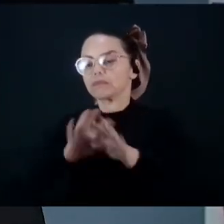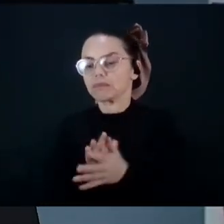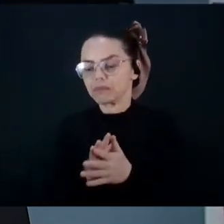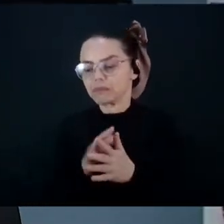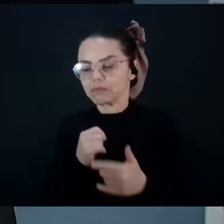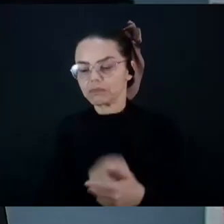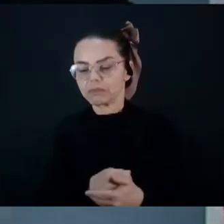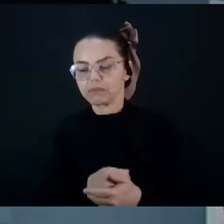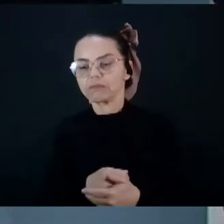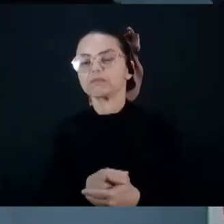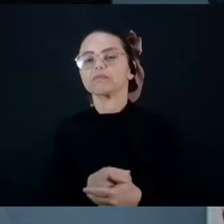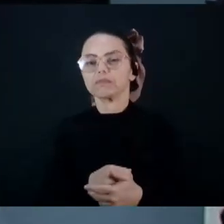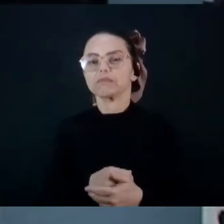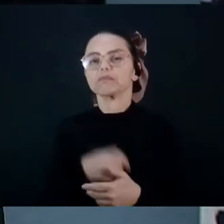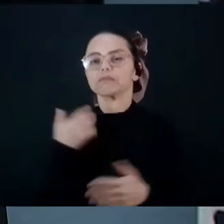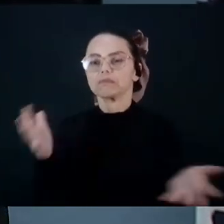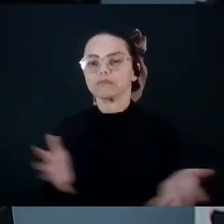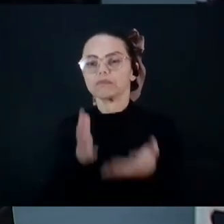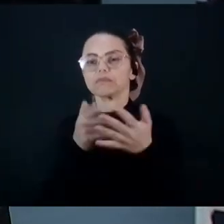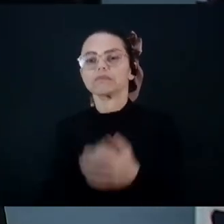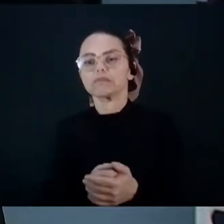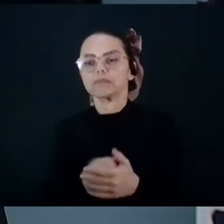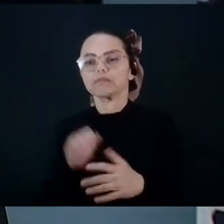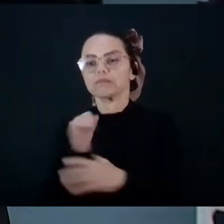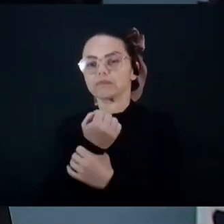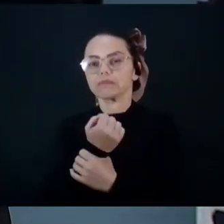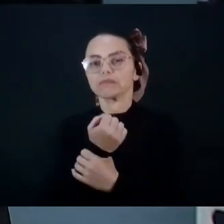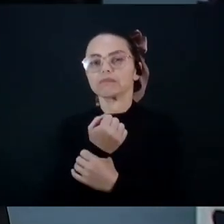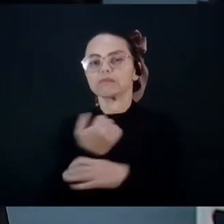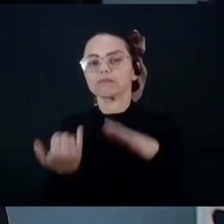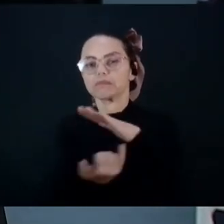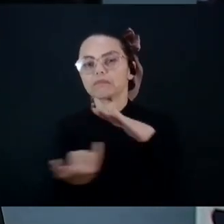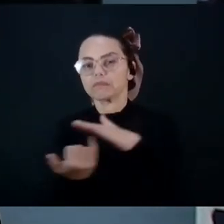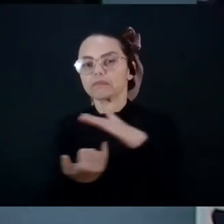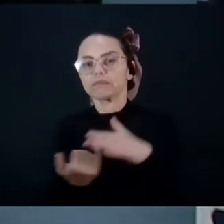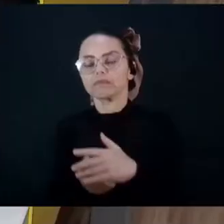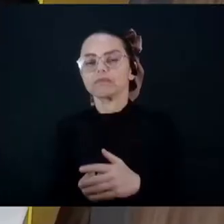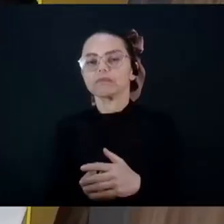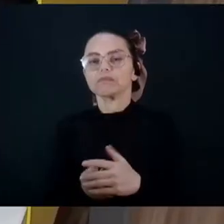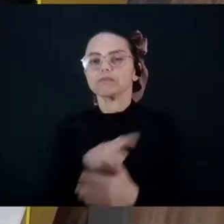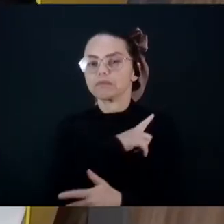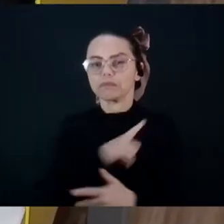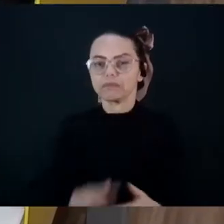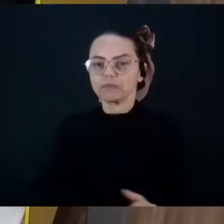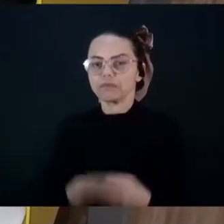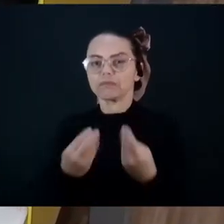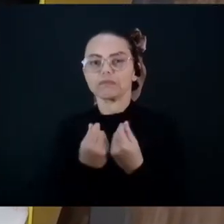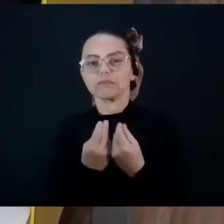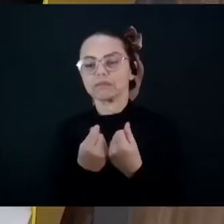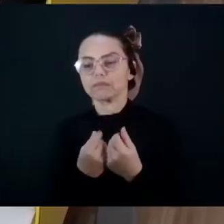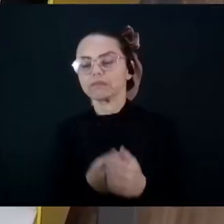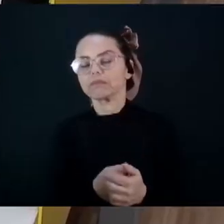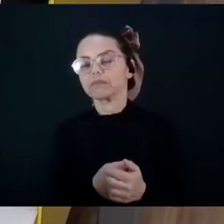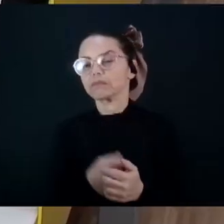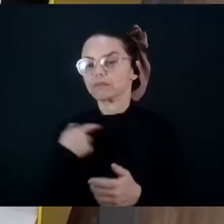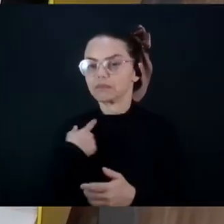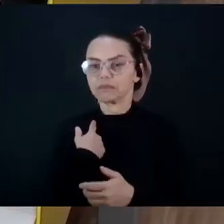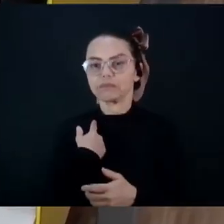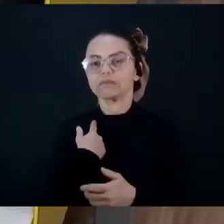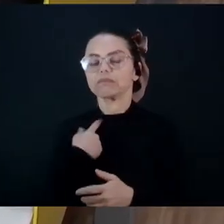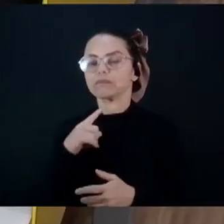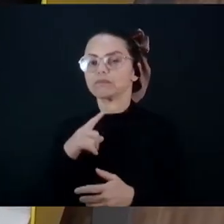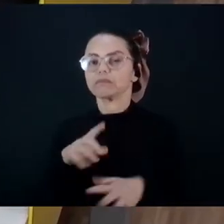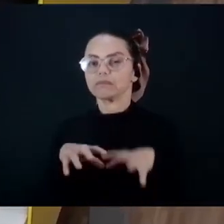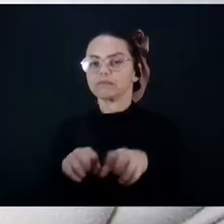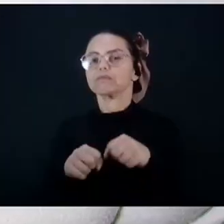transparentes, contribuindo com a segurança institucional, né? Com uma governança de qualidade. Para muitos, a posse marca